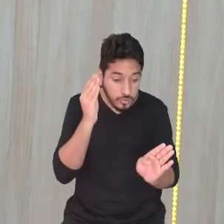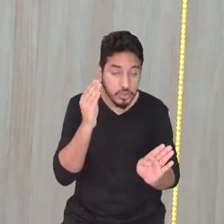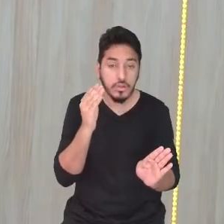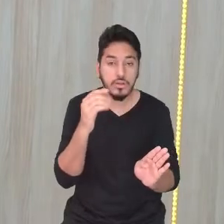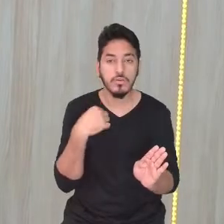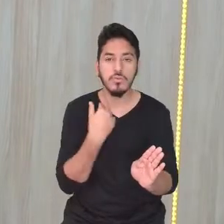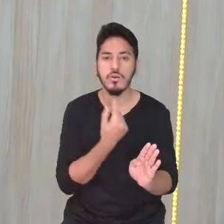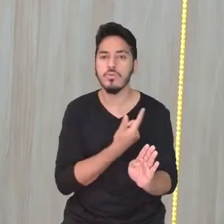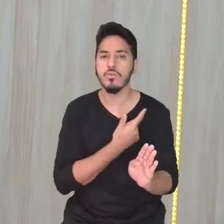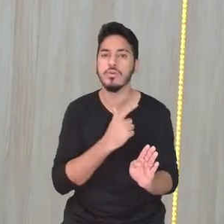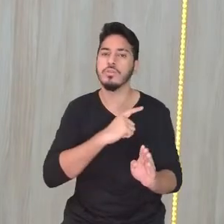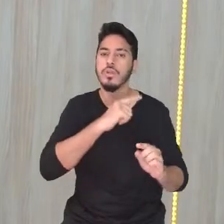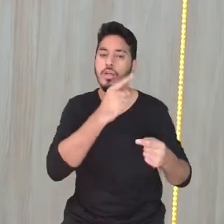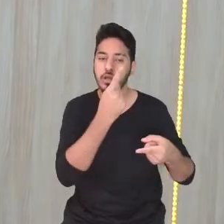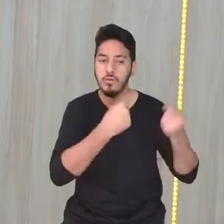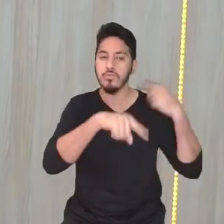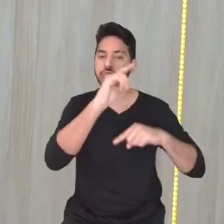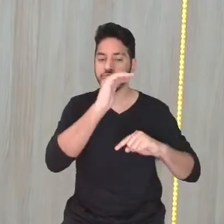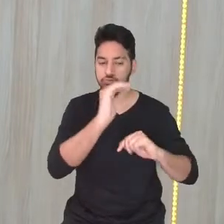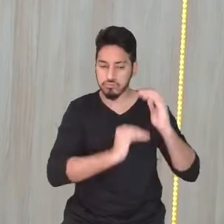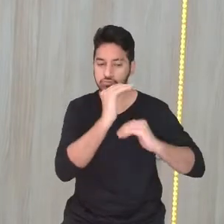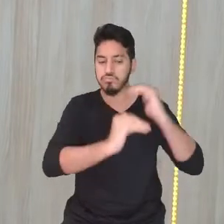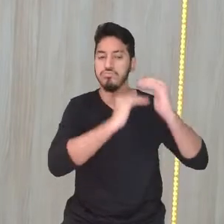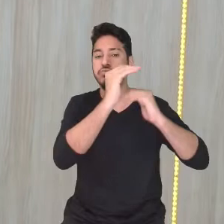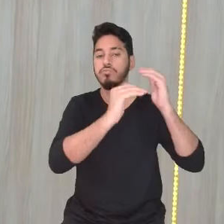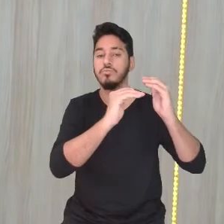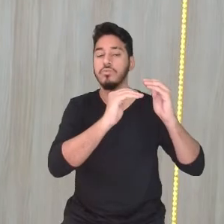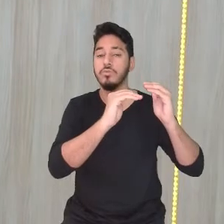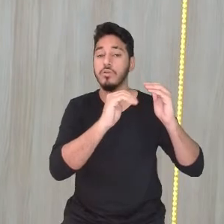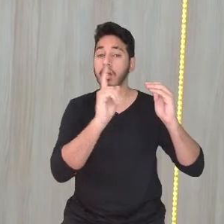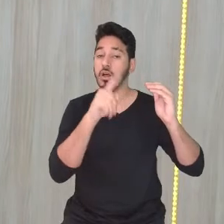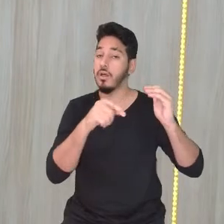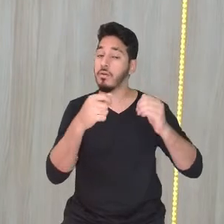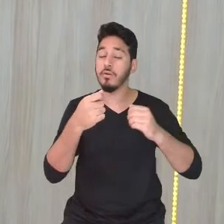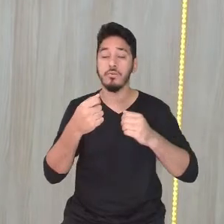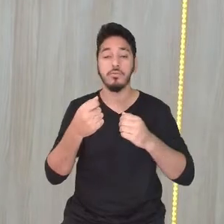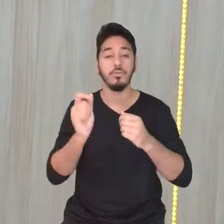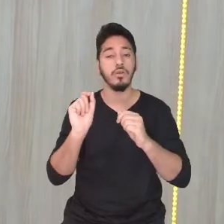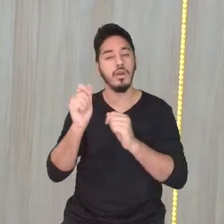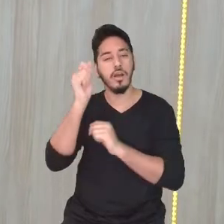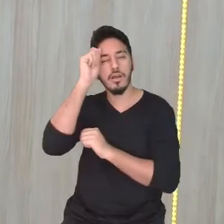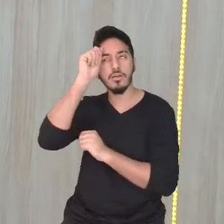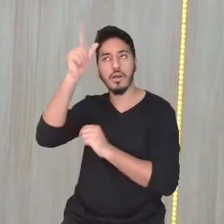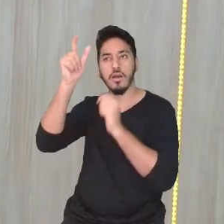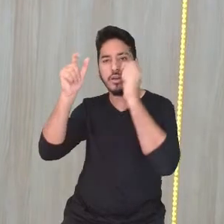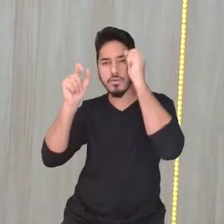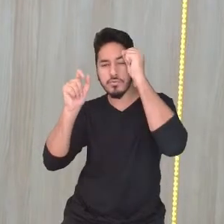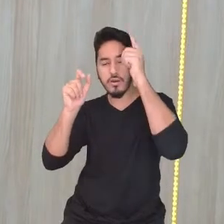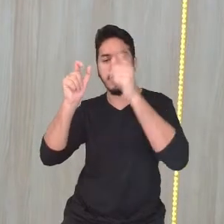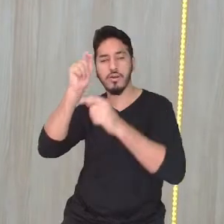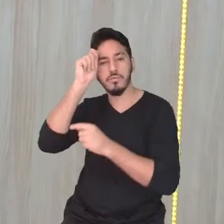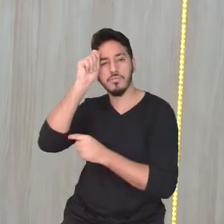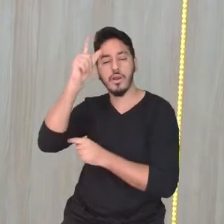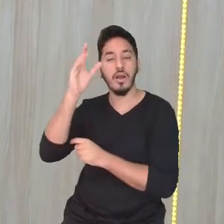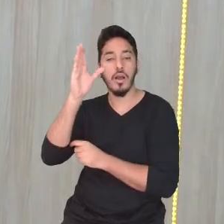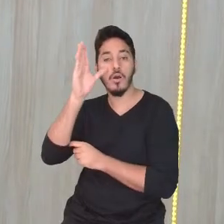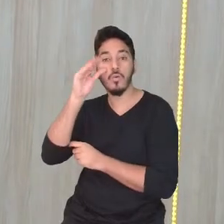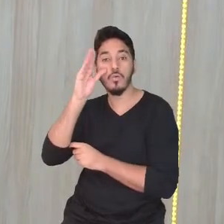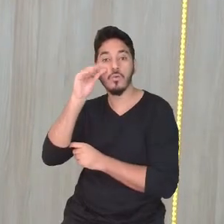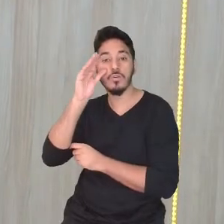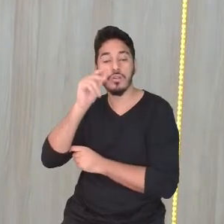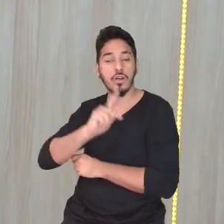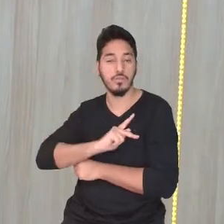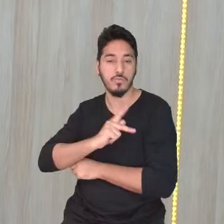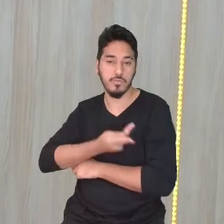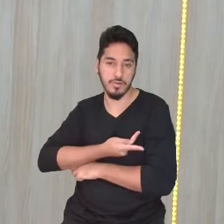a gente poder ter evolução na humanidade, foi preciso a criatividade humana, foi preciso a curiosidade